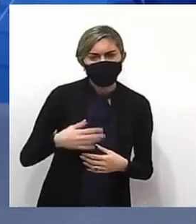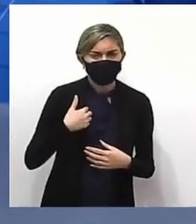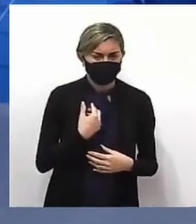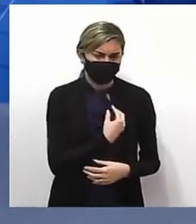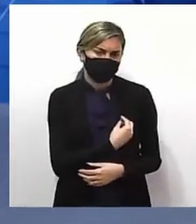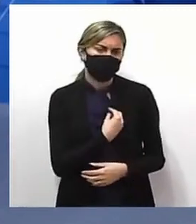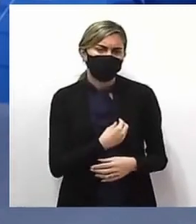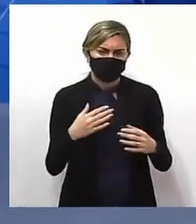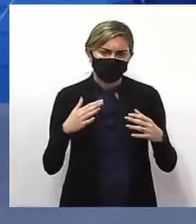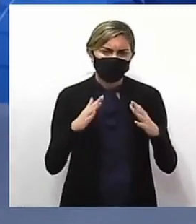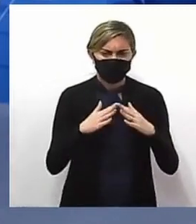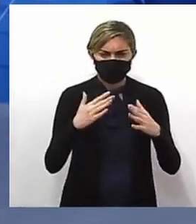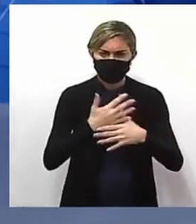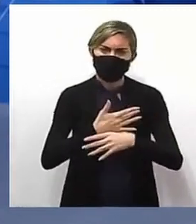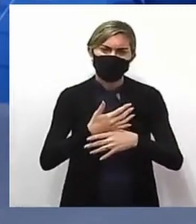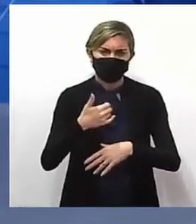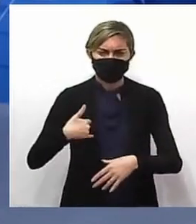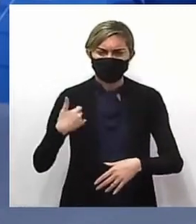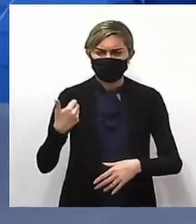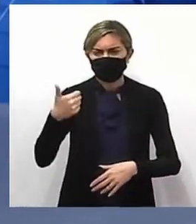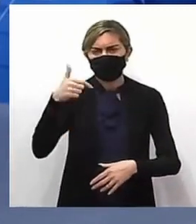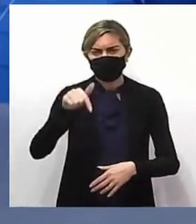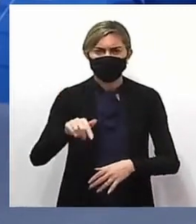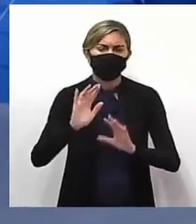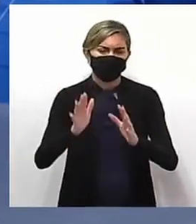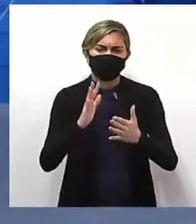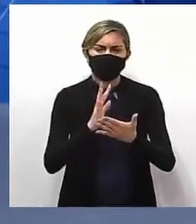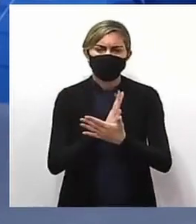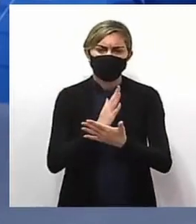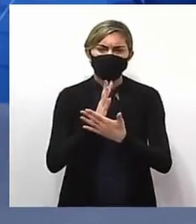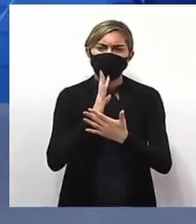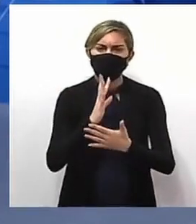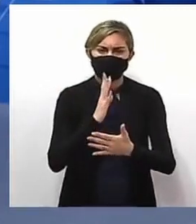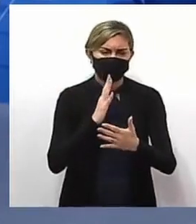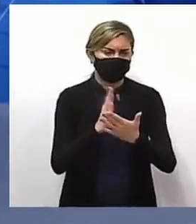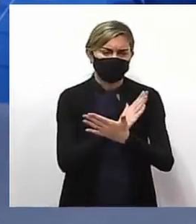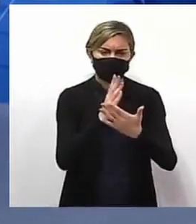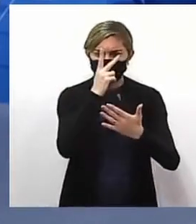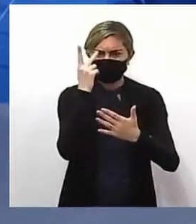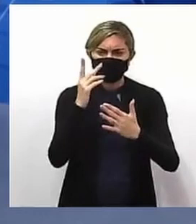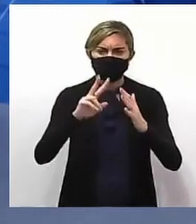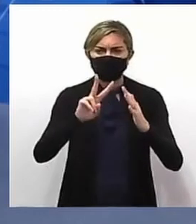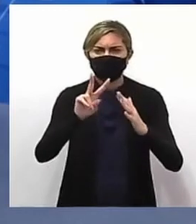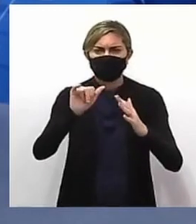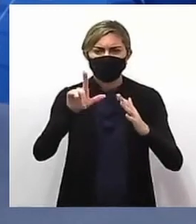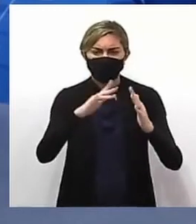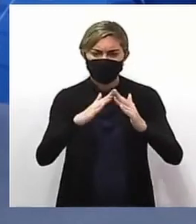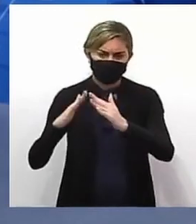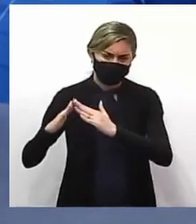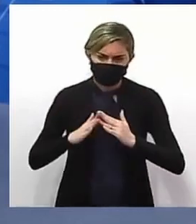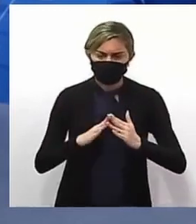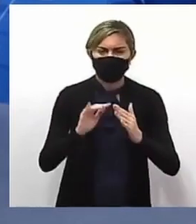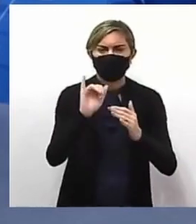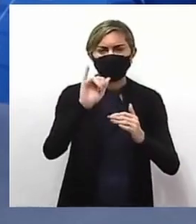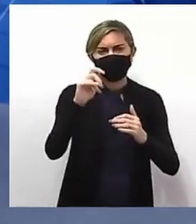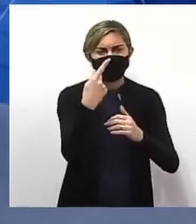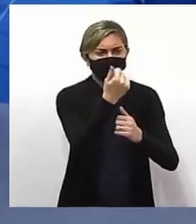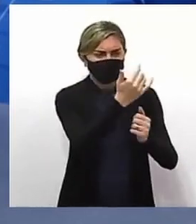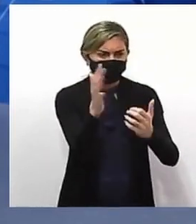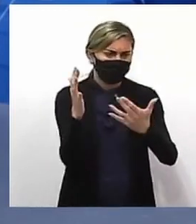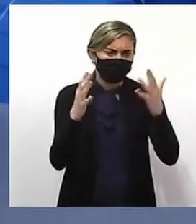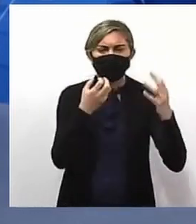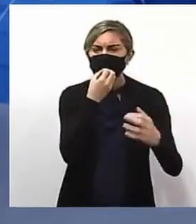vim morar em Recife com 17 anos, eu já conheci algumas pessoas que moram na vila e na ilha. Eu tenho bons amigos que moram ali